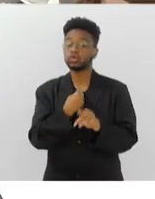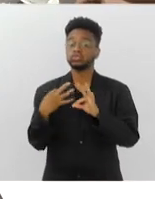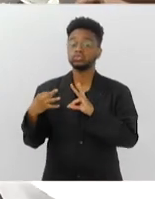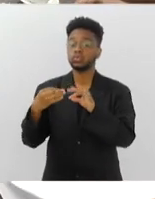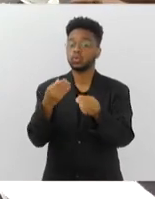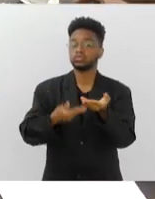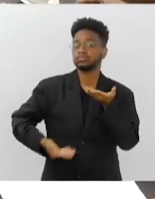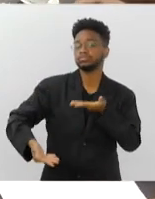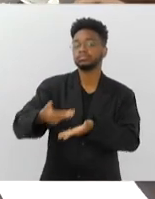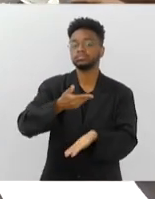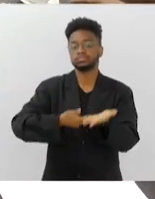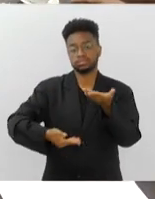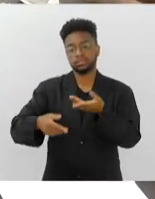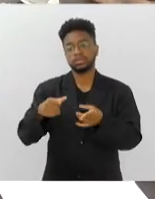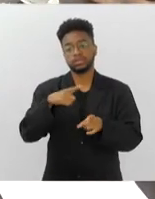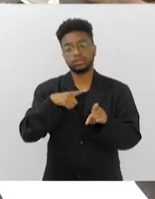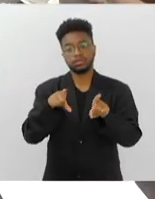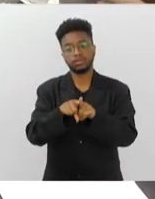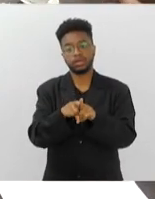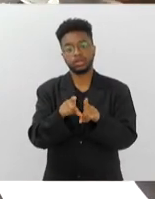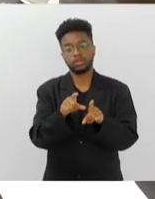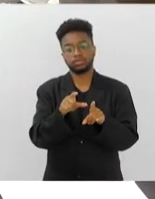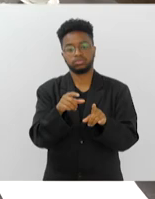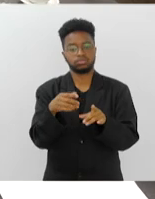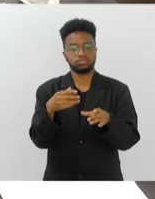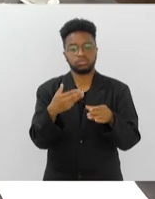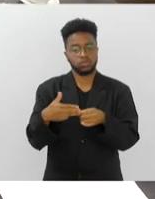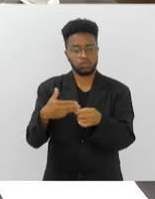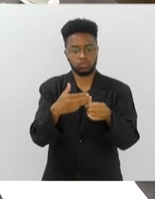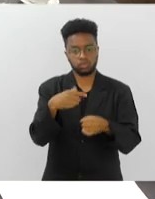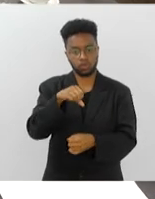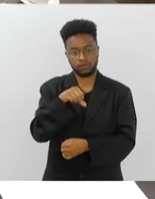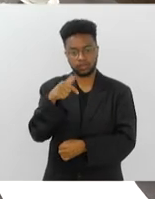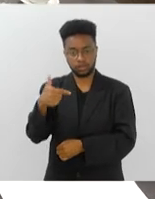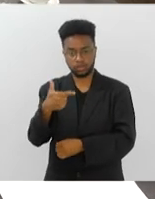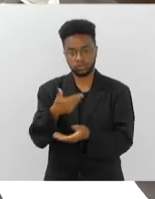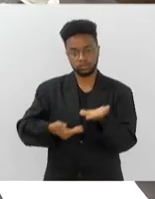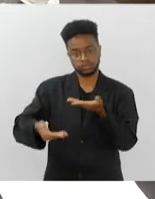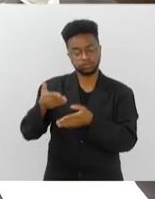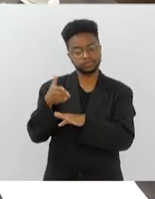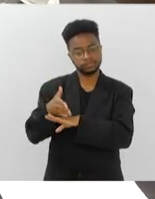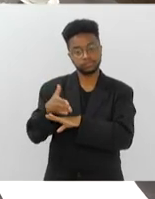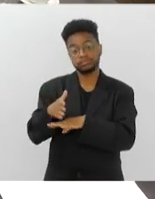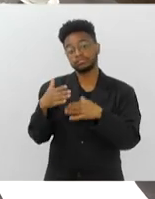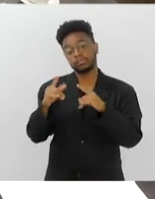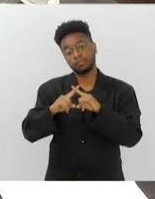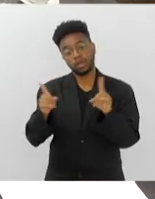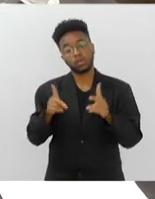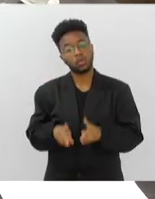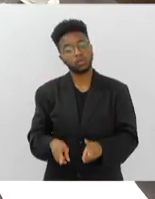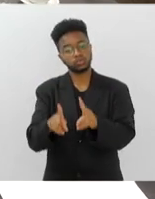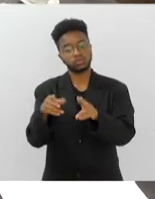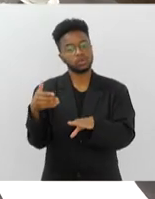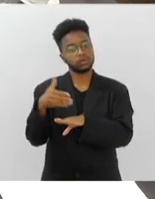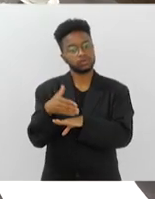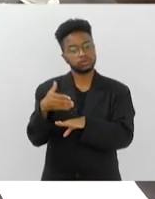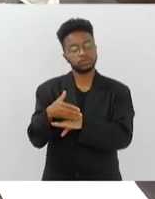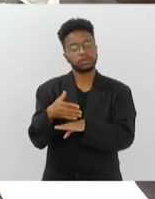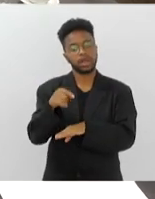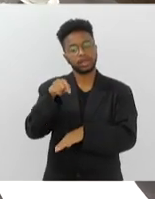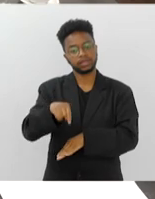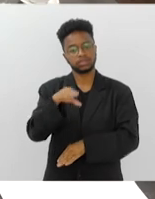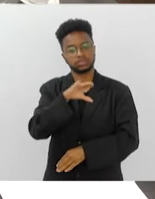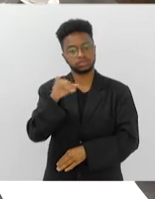envolvidos em candidaturas pelos 92 municípios de alguma forma e, entretanto, mantivemos aqui a assiduidade. Então,